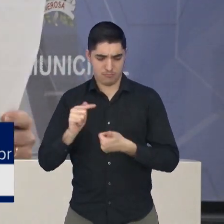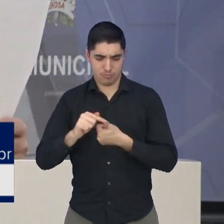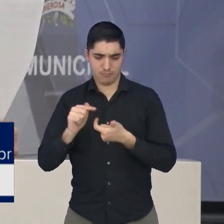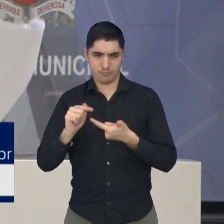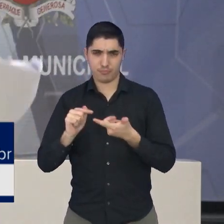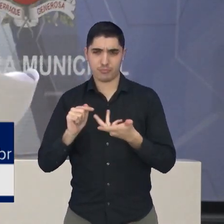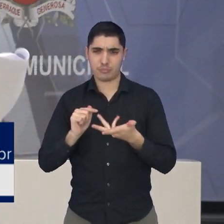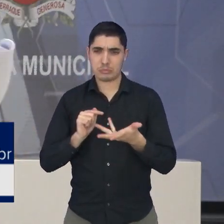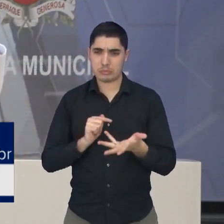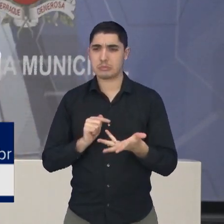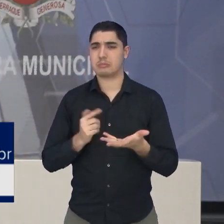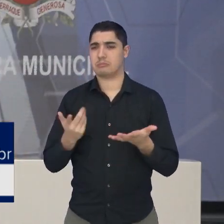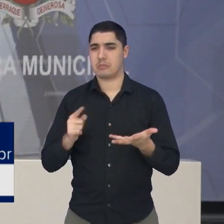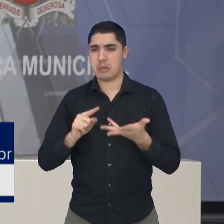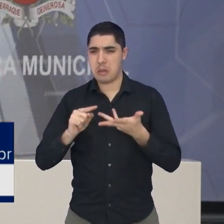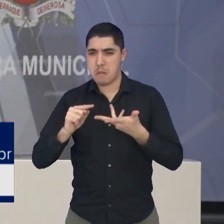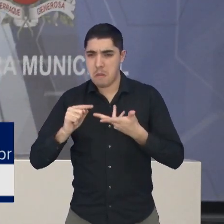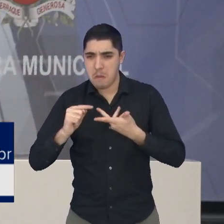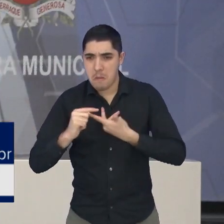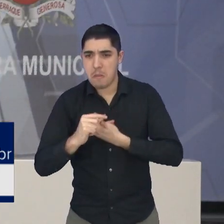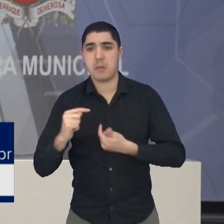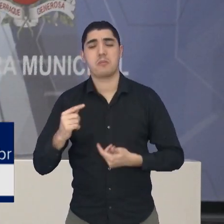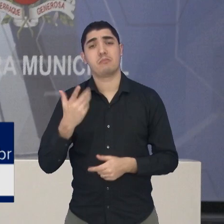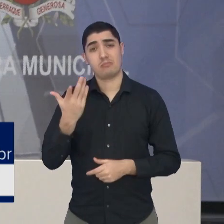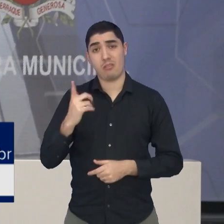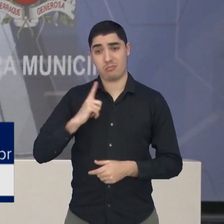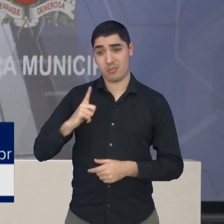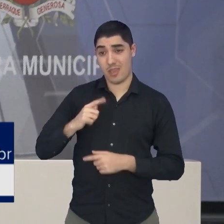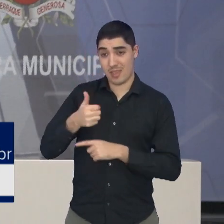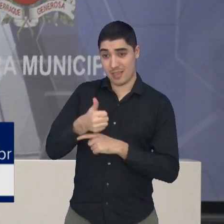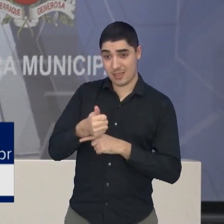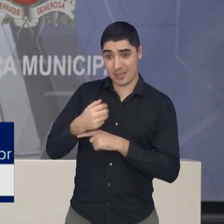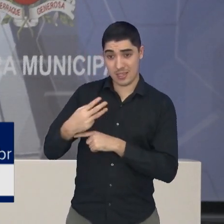Dentre 13 folhas aqui,